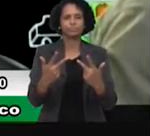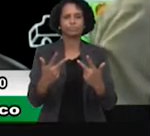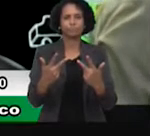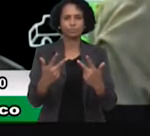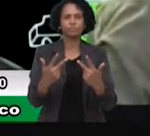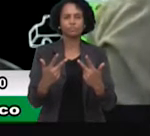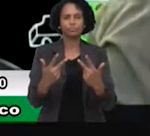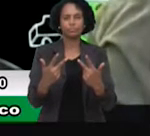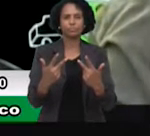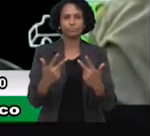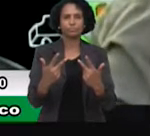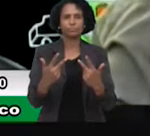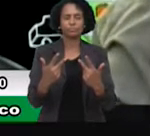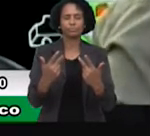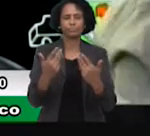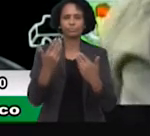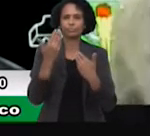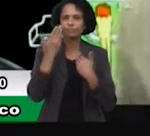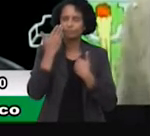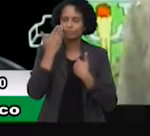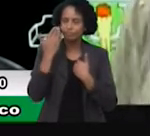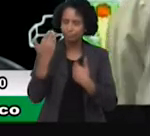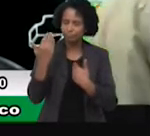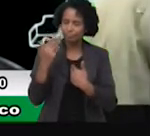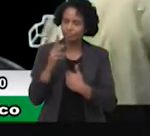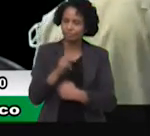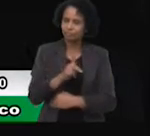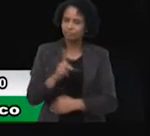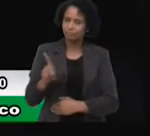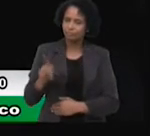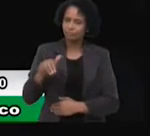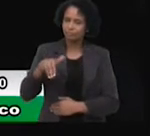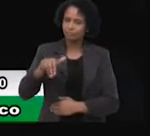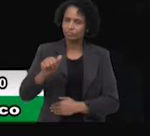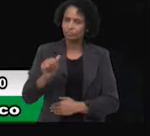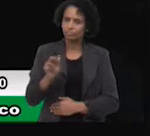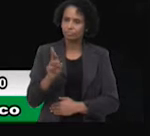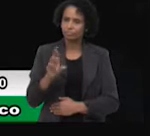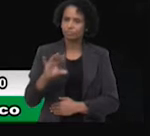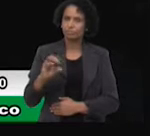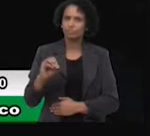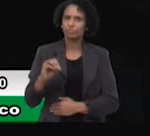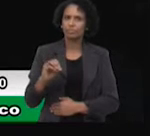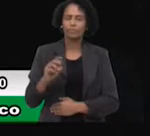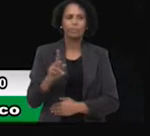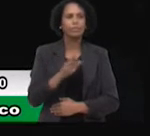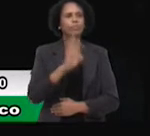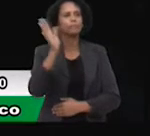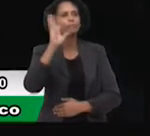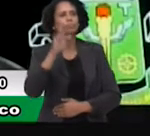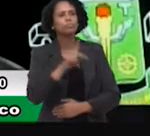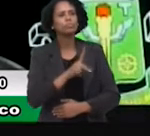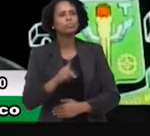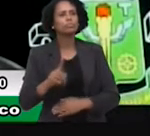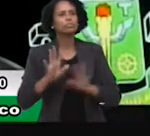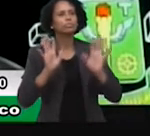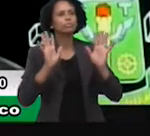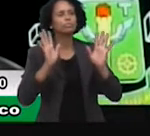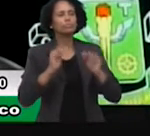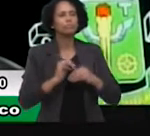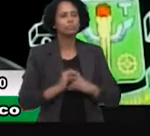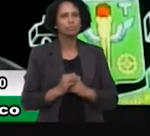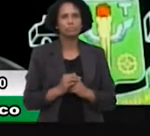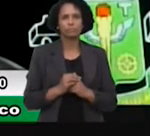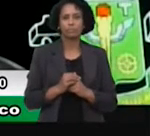2020. Obrigado, professor. Questão de ordem, presidente. Só concluir aqui, Tina. Mário